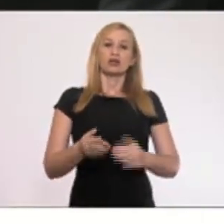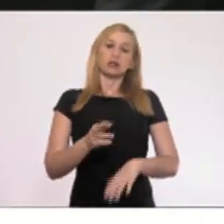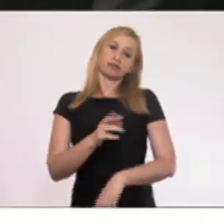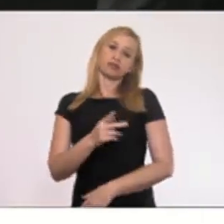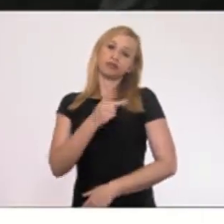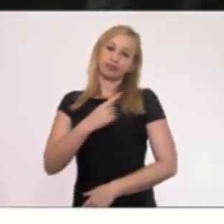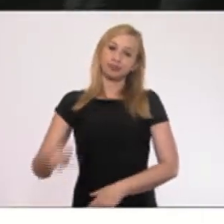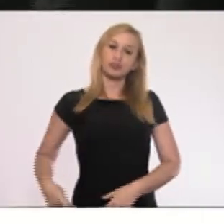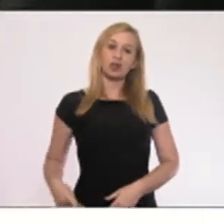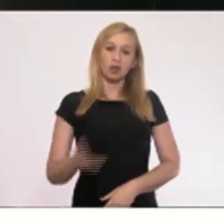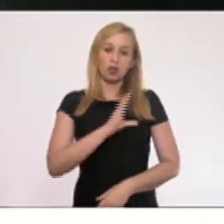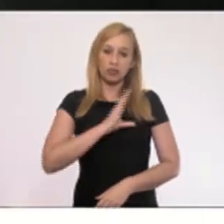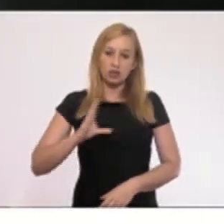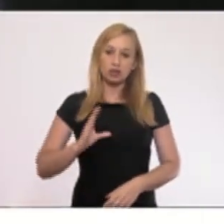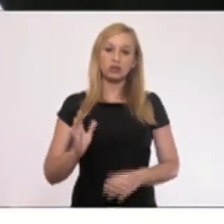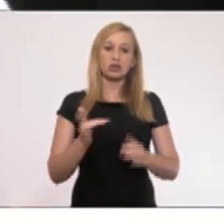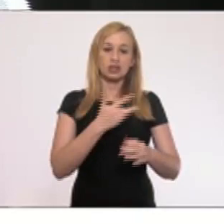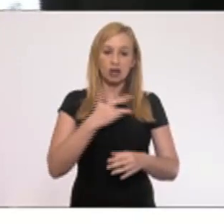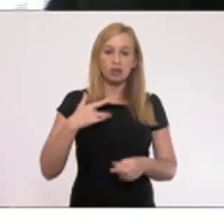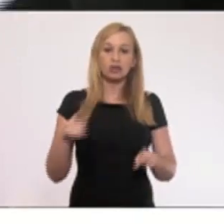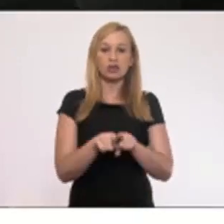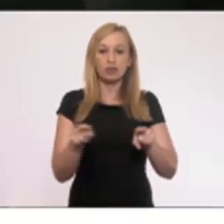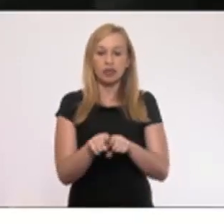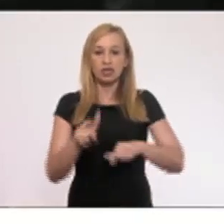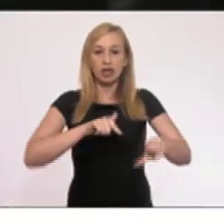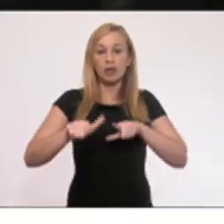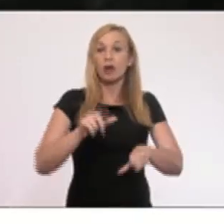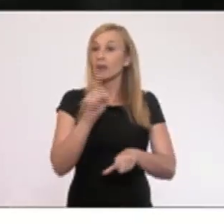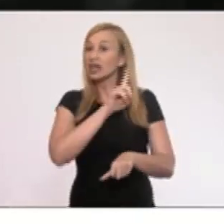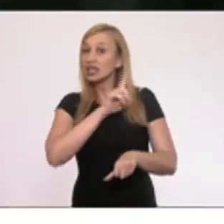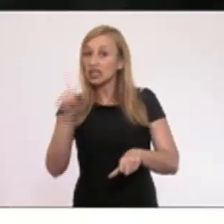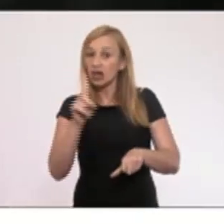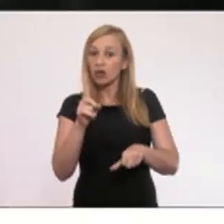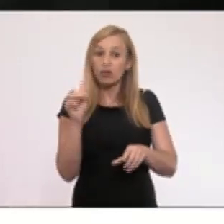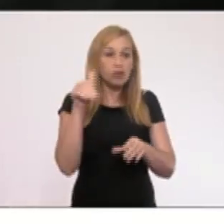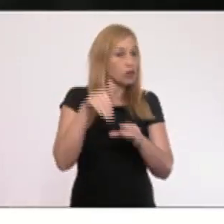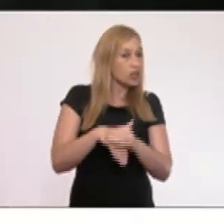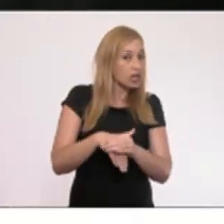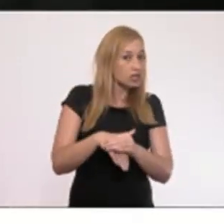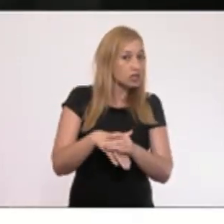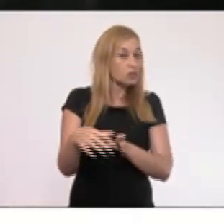de Trabalho, para que nós não votássemos o projeto